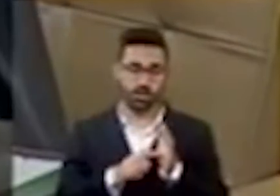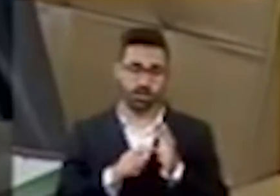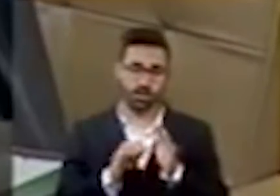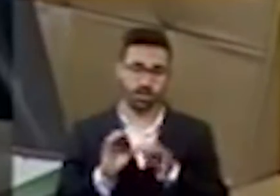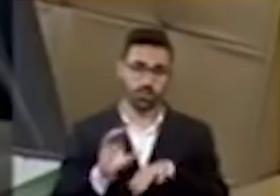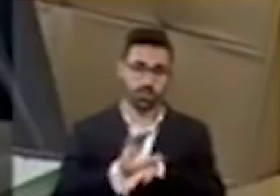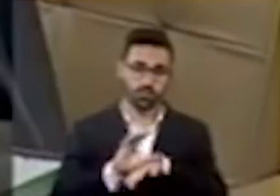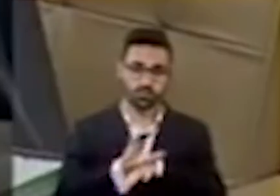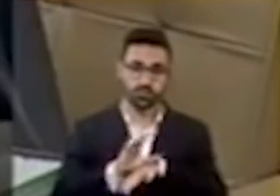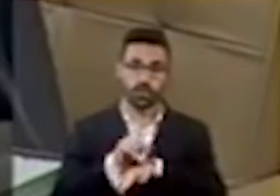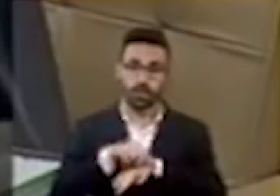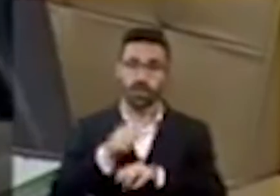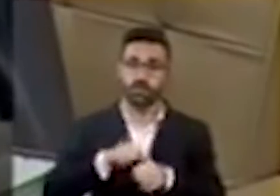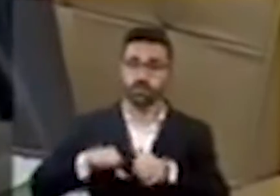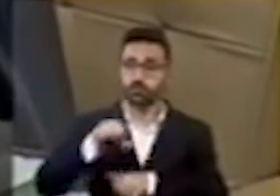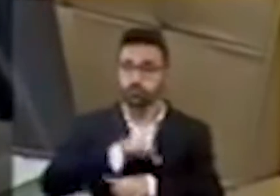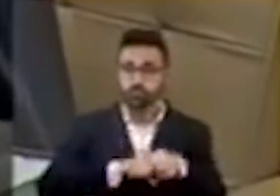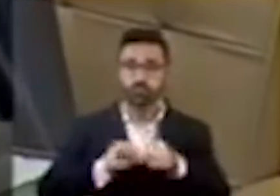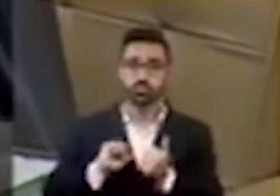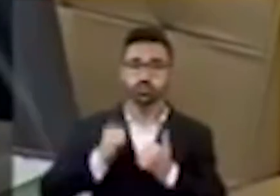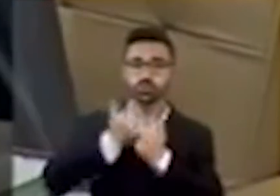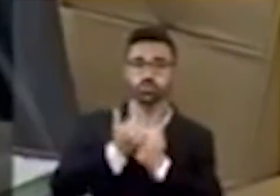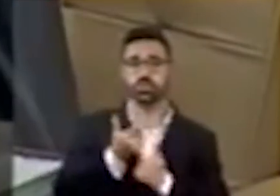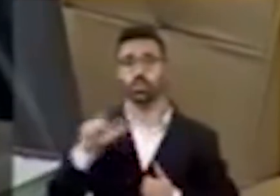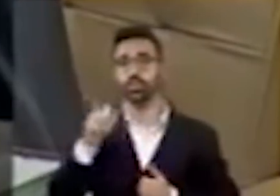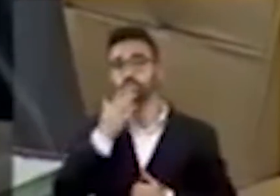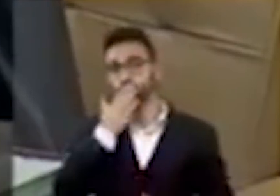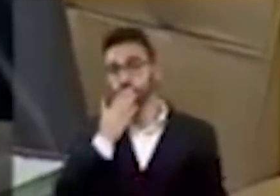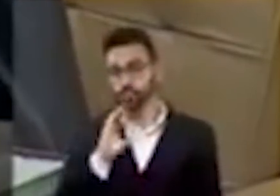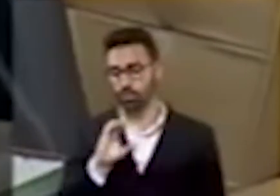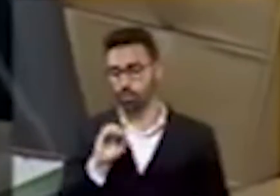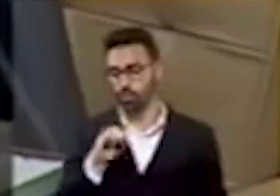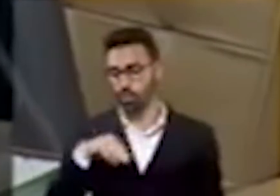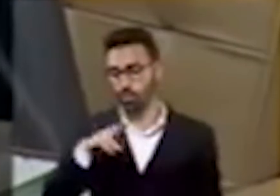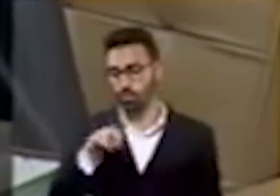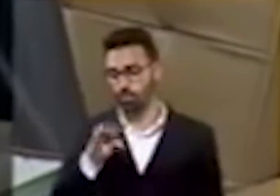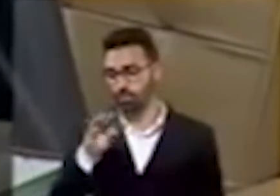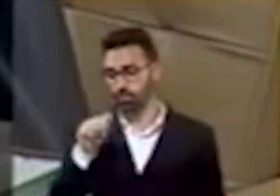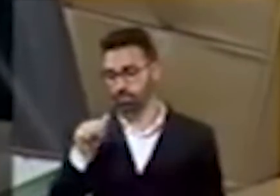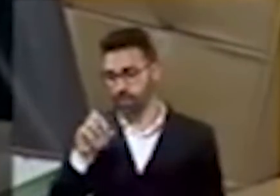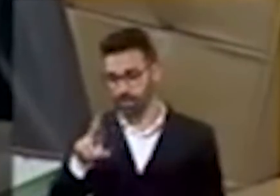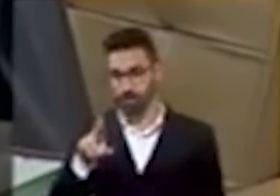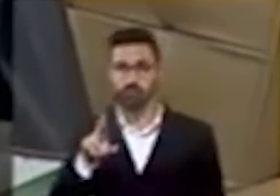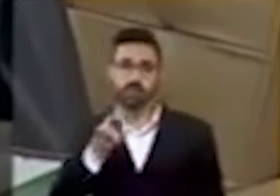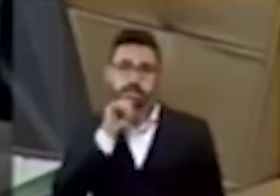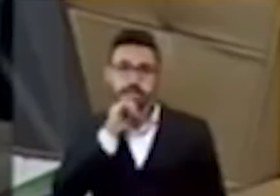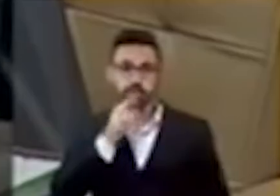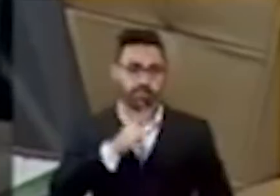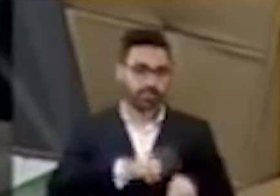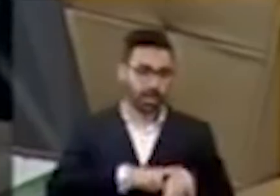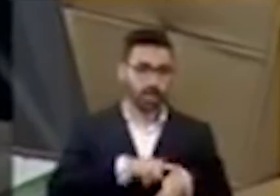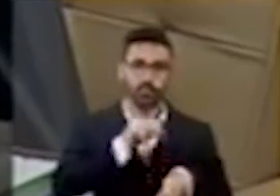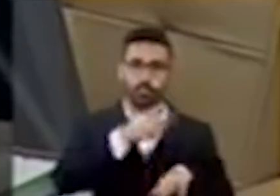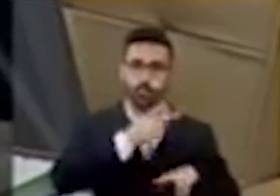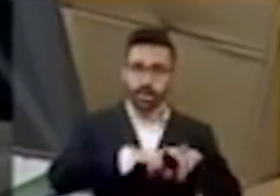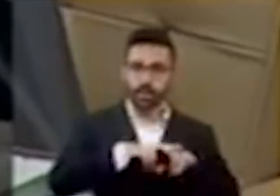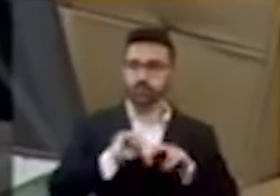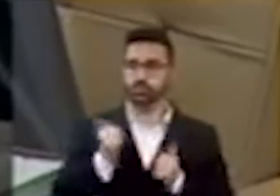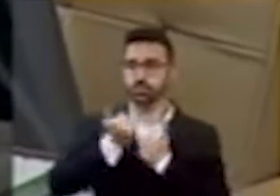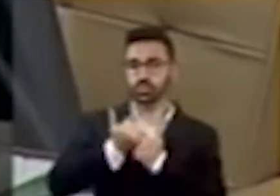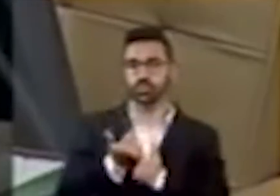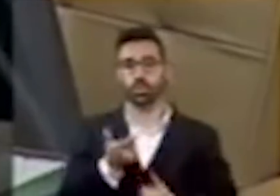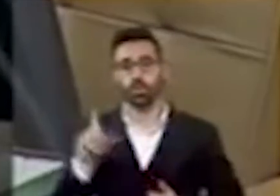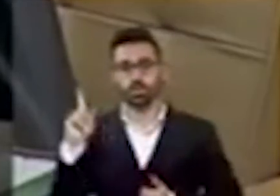significa permutar, trocar, substituir. Logo, comutar penas quer dizer trocar uma pena por outra, substituindo